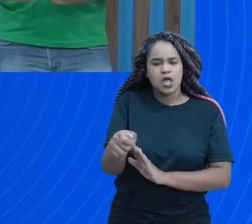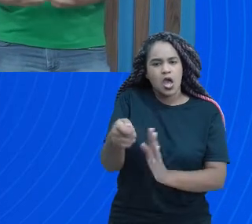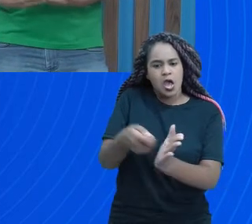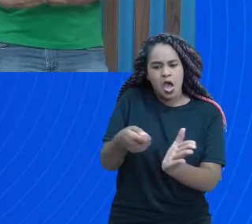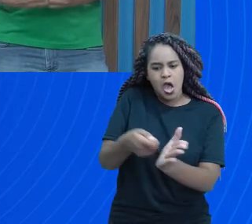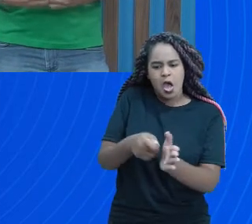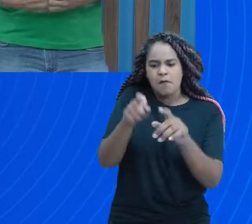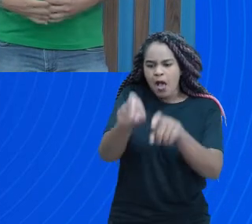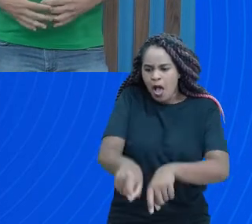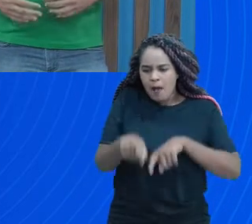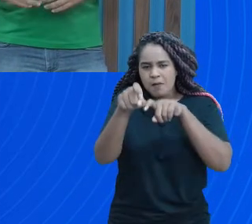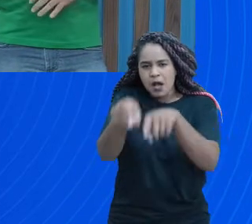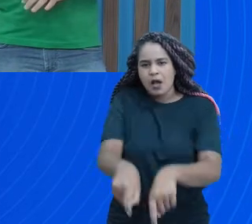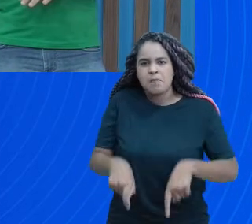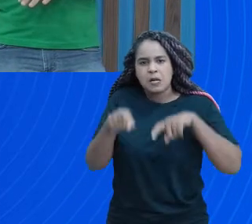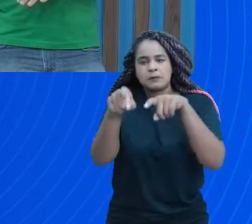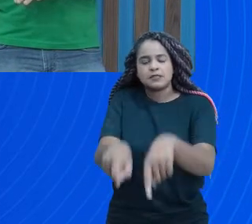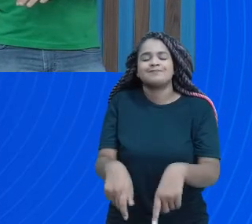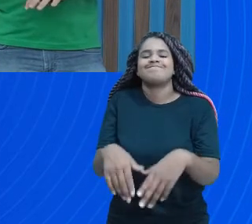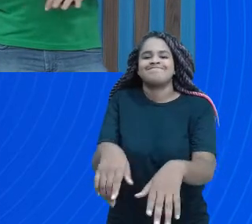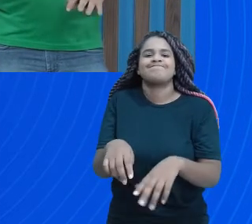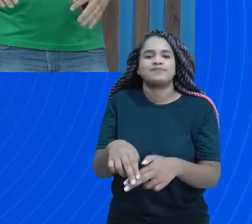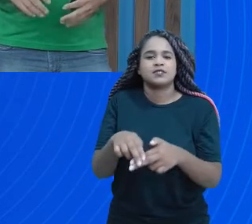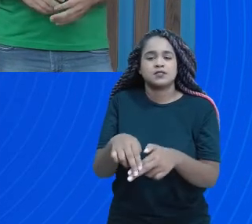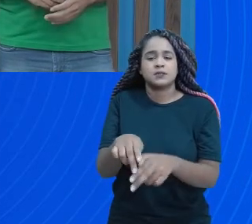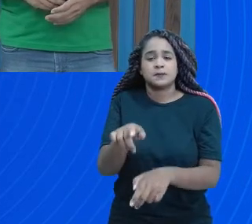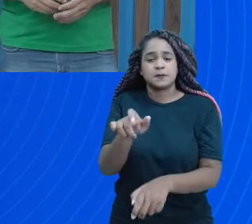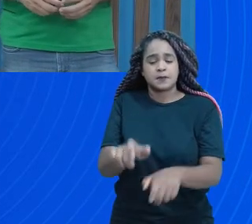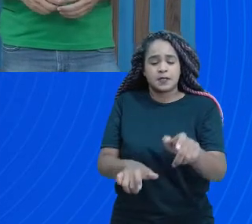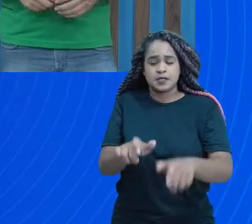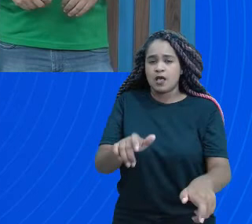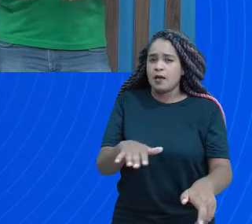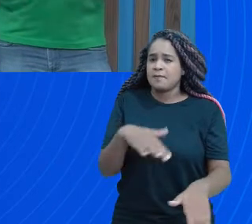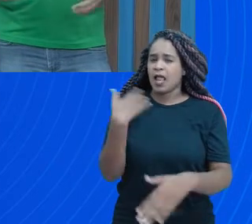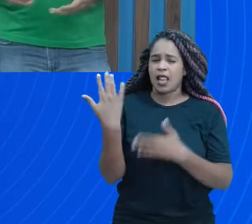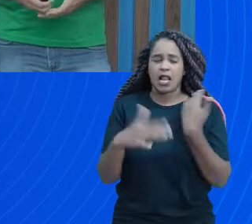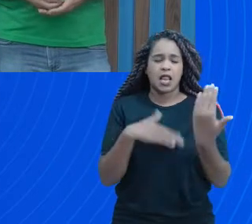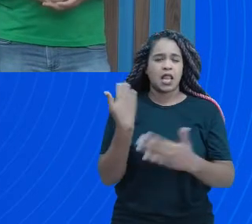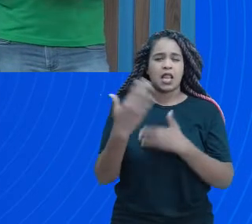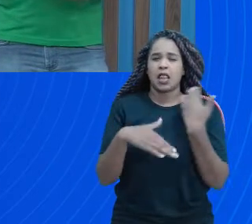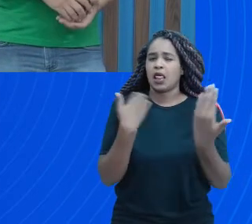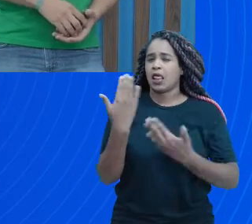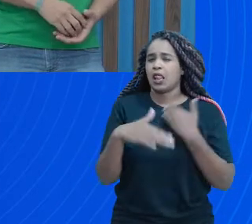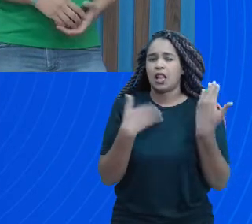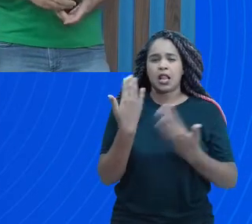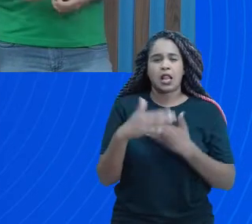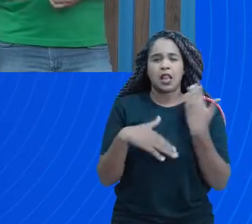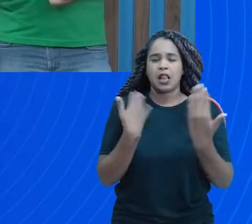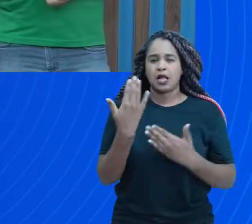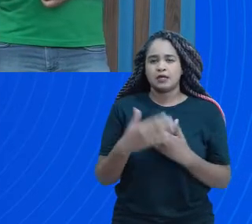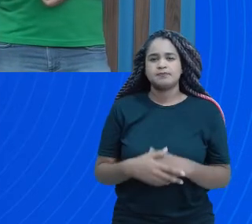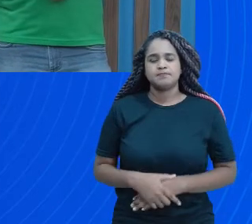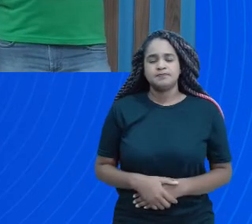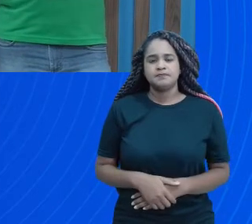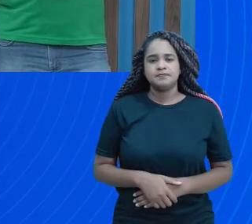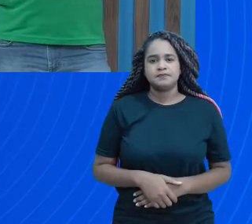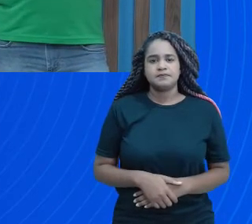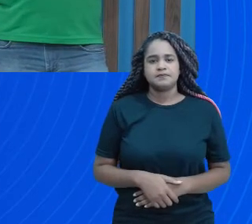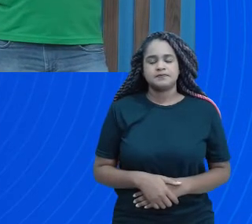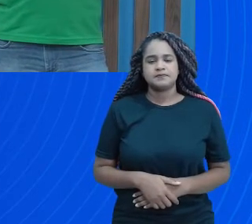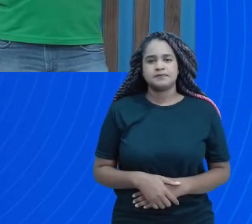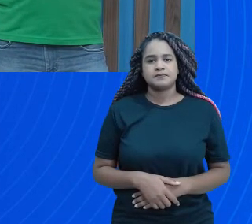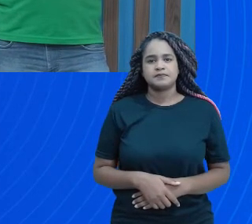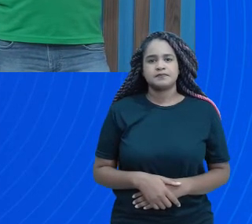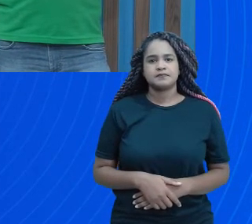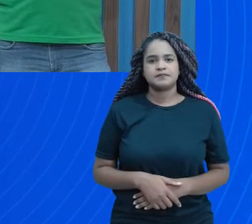gêneros agrícolas. Isso causou a morte, né, de milhares e milhares de pessoas na Ucrânia. Tá?